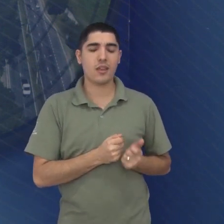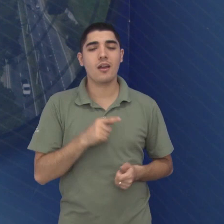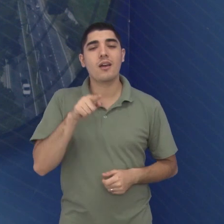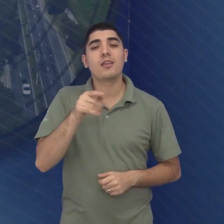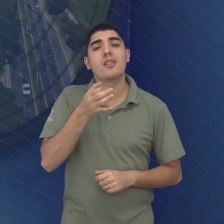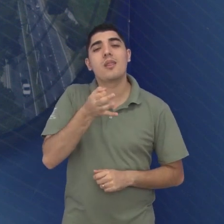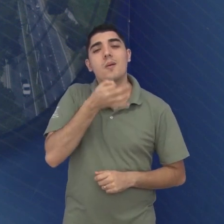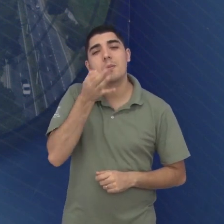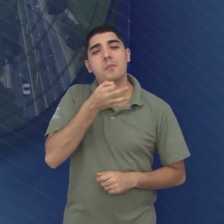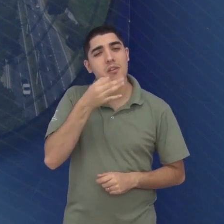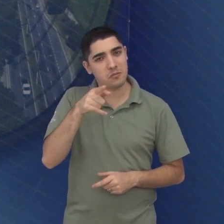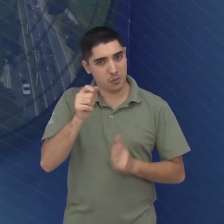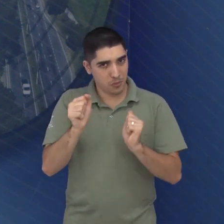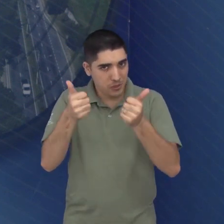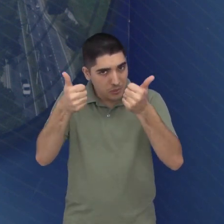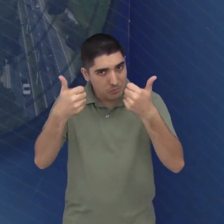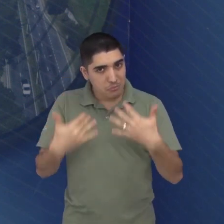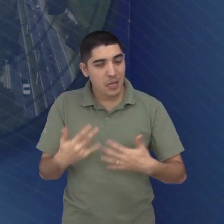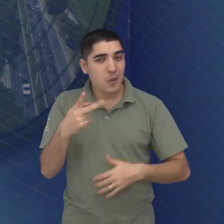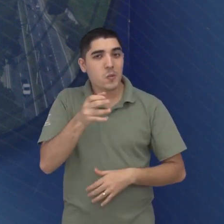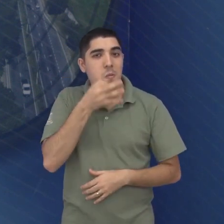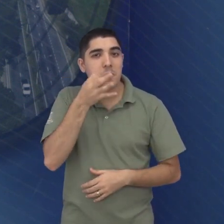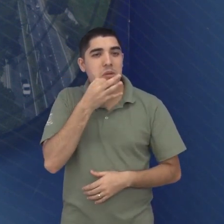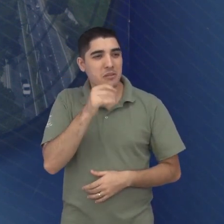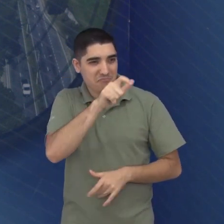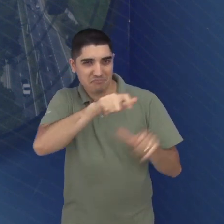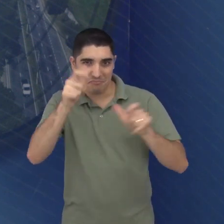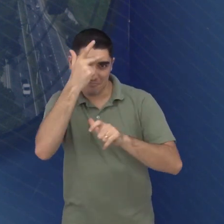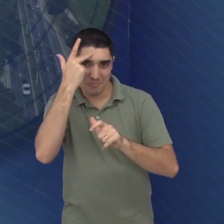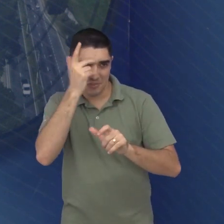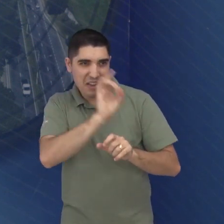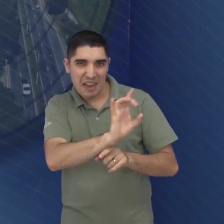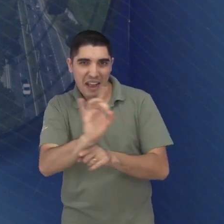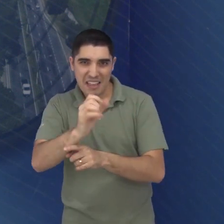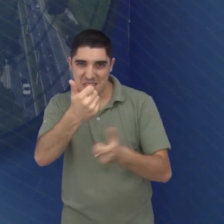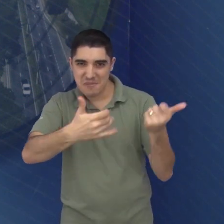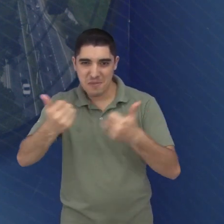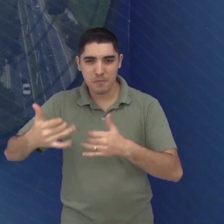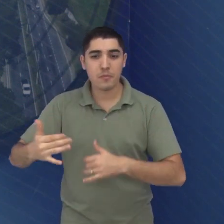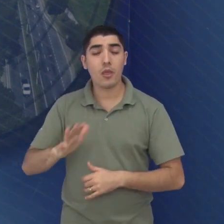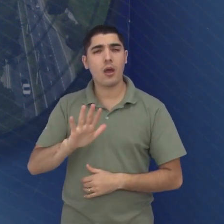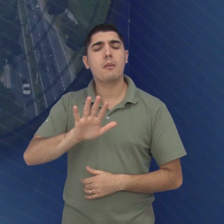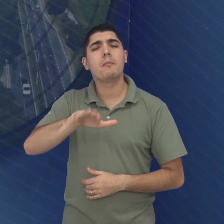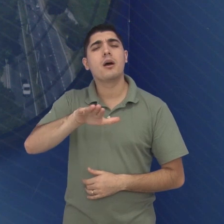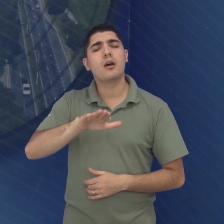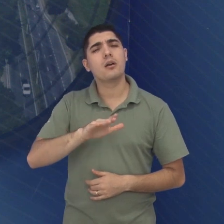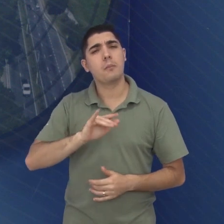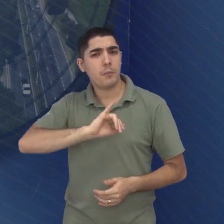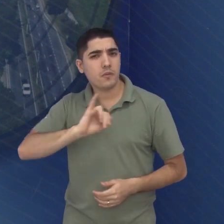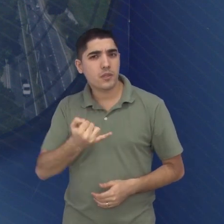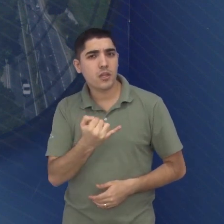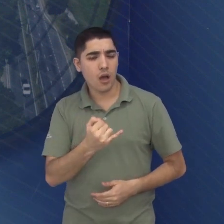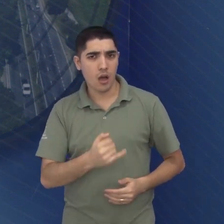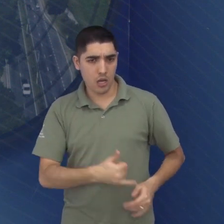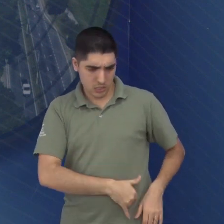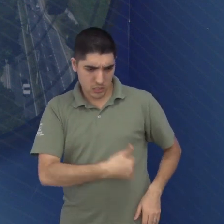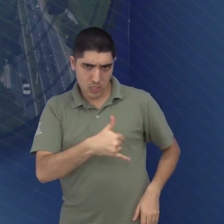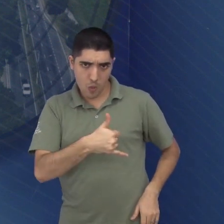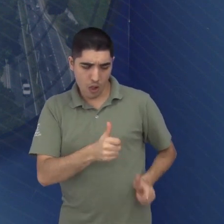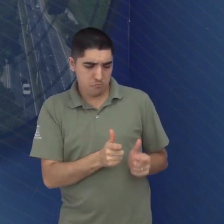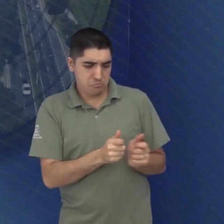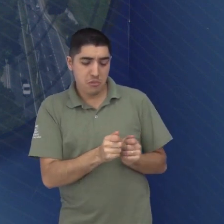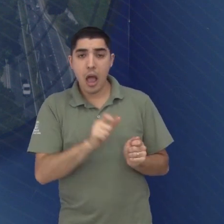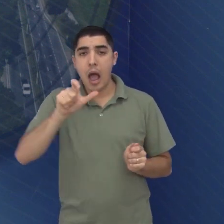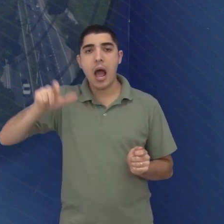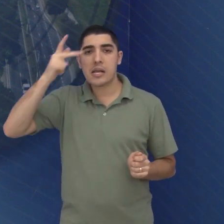essa percepção, breve percepção que a gente teve das pessoas. O celular, aproveito para te perguntar, muitas pessoas utilizam como forma de